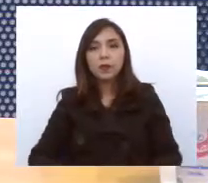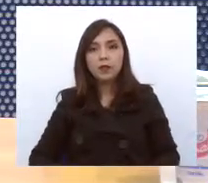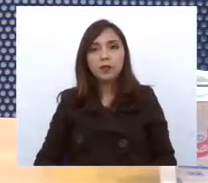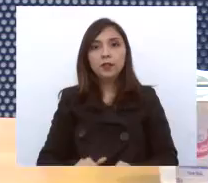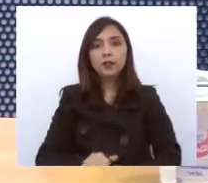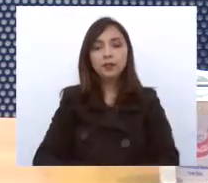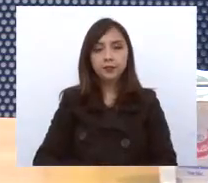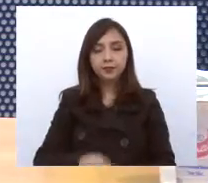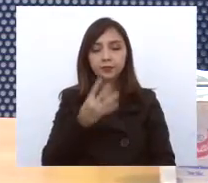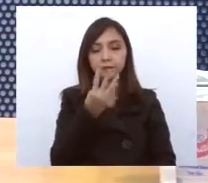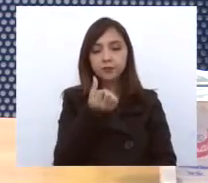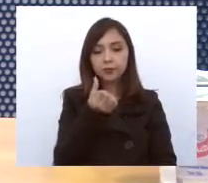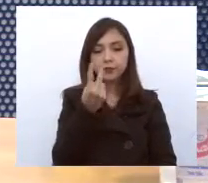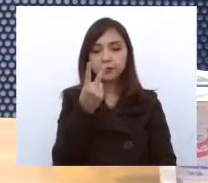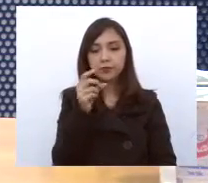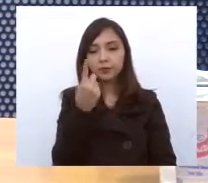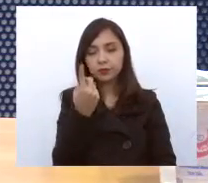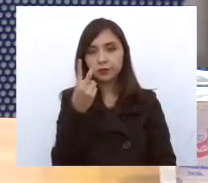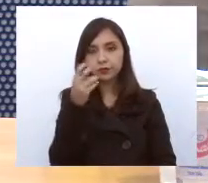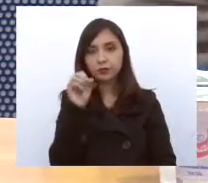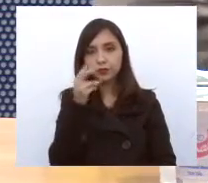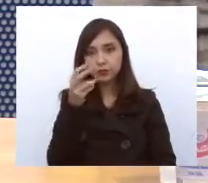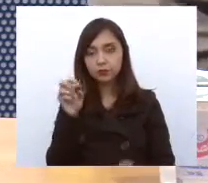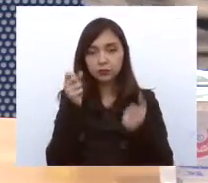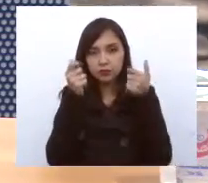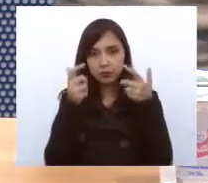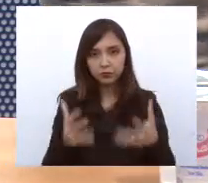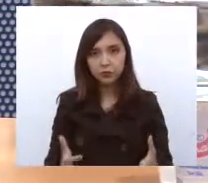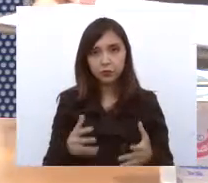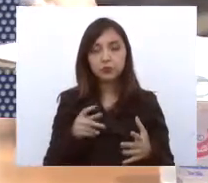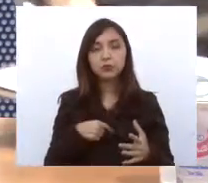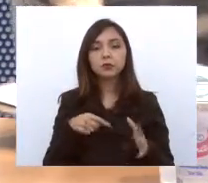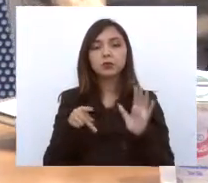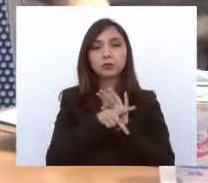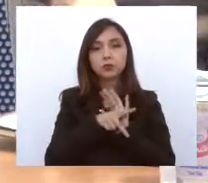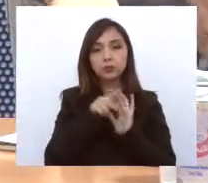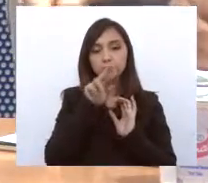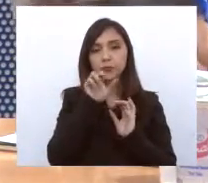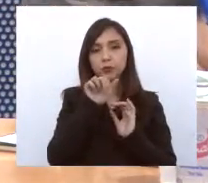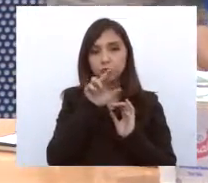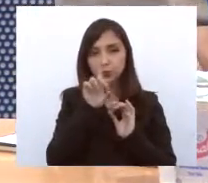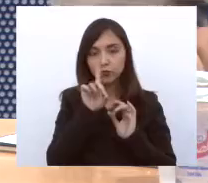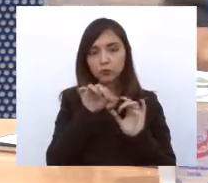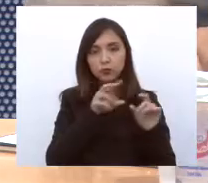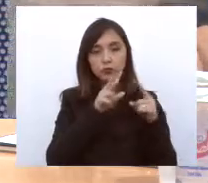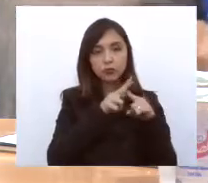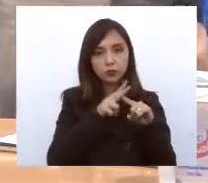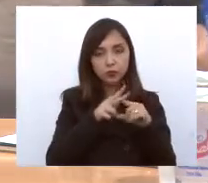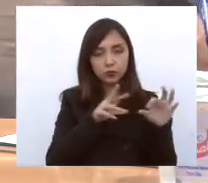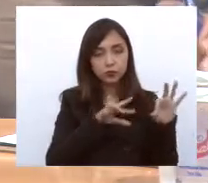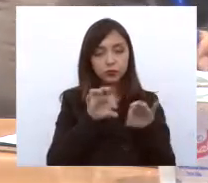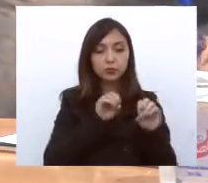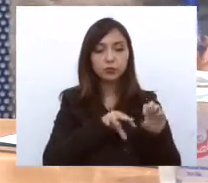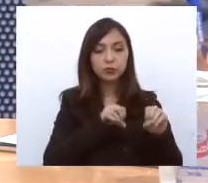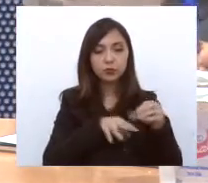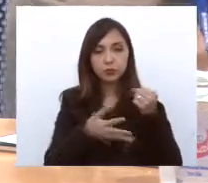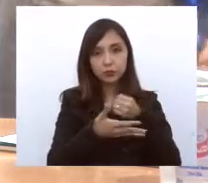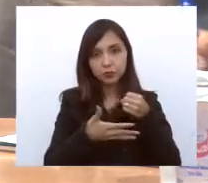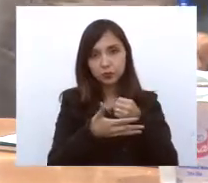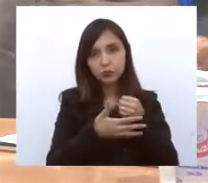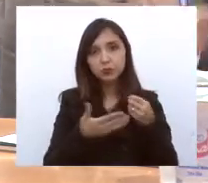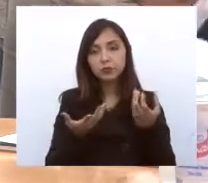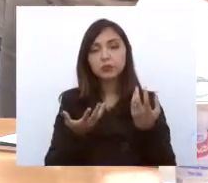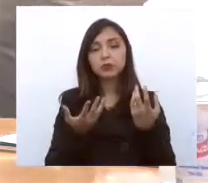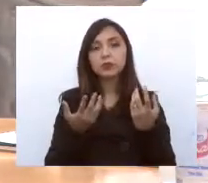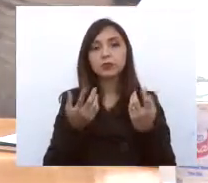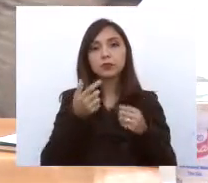lei 4621/2015. Dispõe sobre o Fundo de Manutenção e Desenvolvimento de Educação Básica e de Valorização